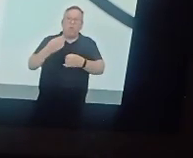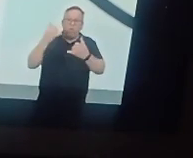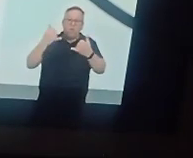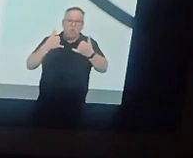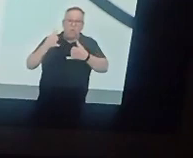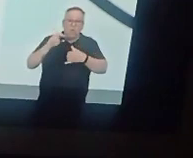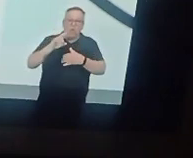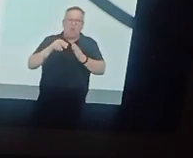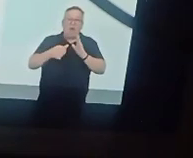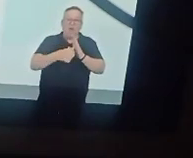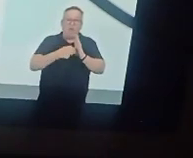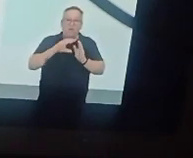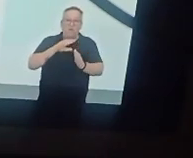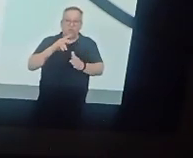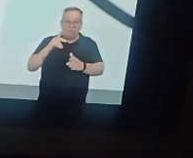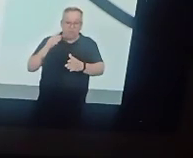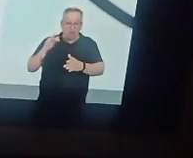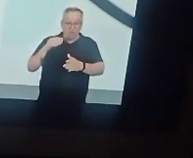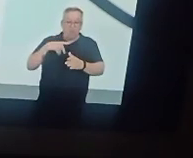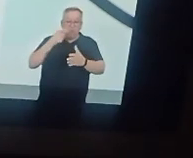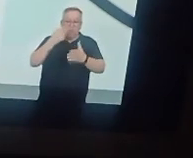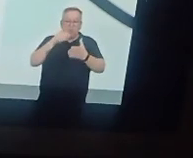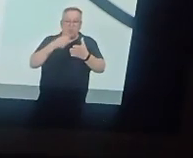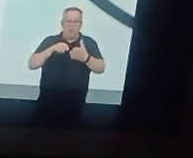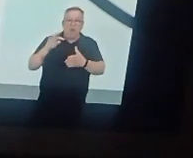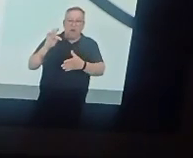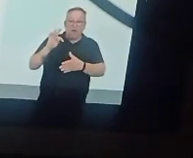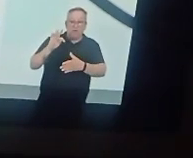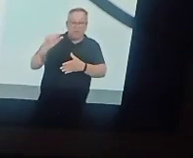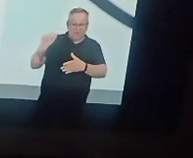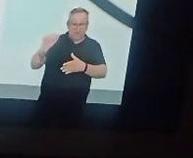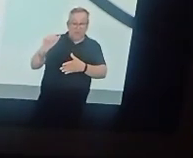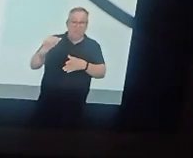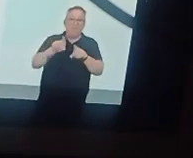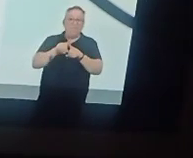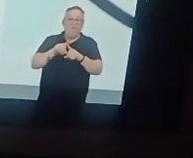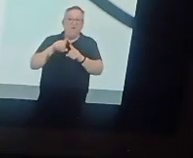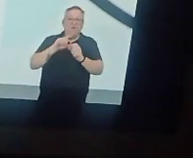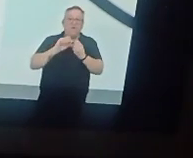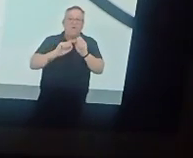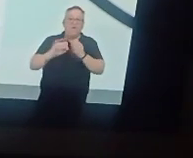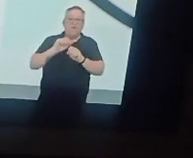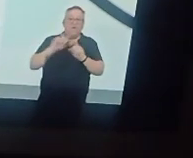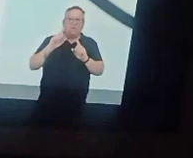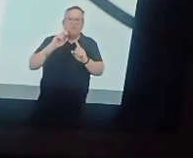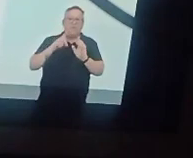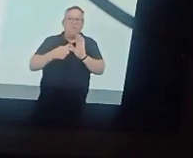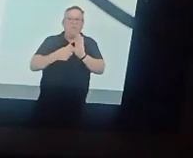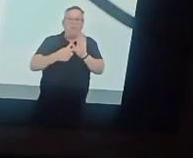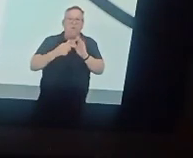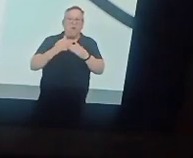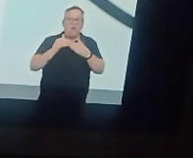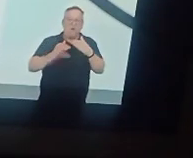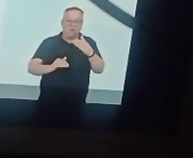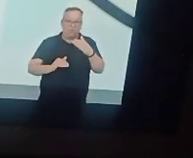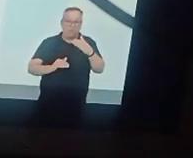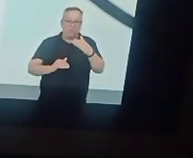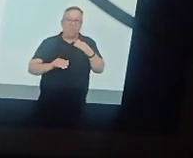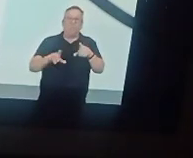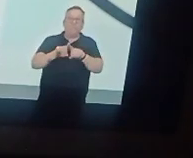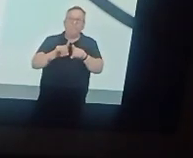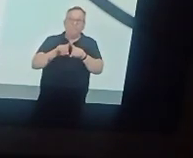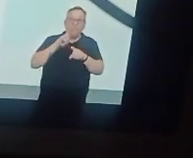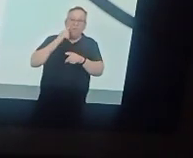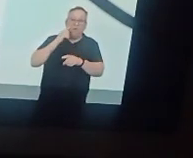RG ou CPF, tem que preencher o DI, tá? Os totais e o cadastro que vocês quiserem puxar vai aparecer ali embaixo. Então, é